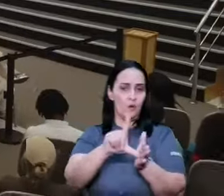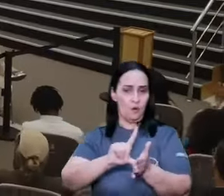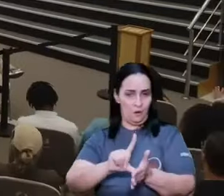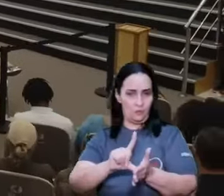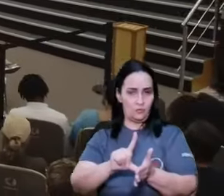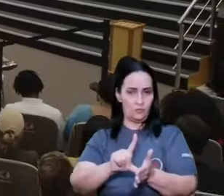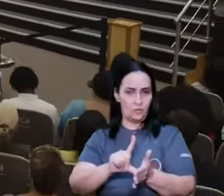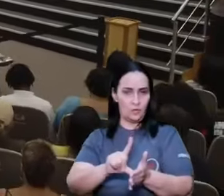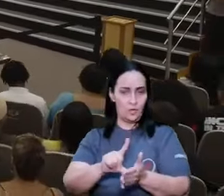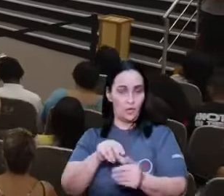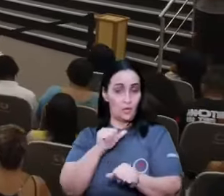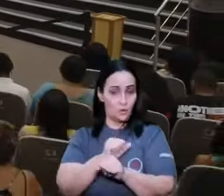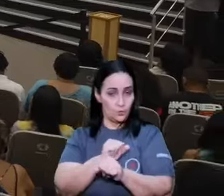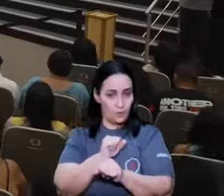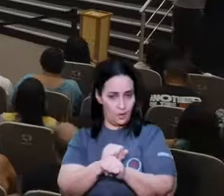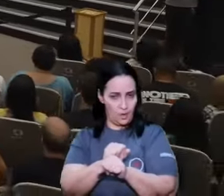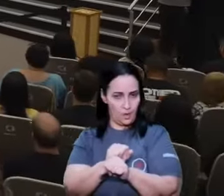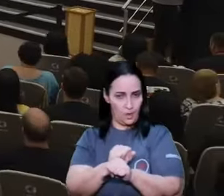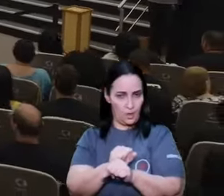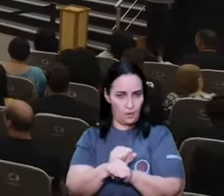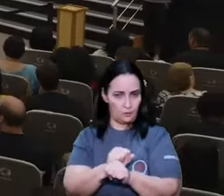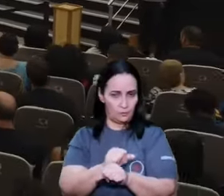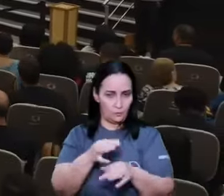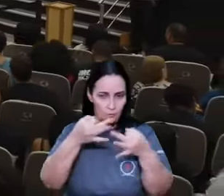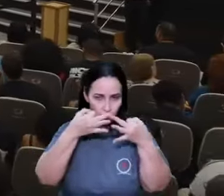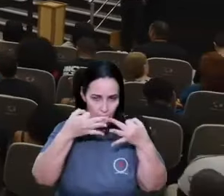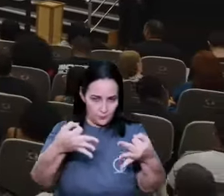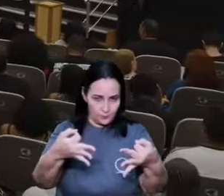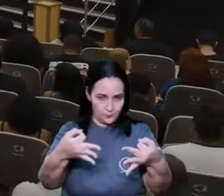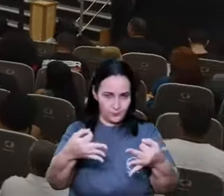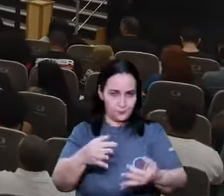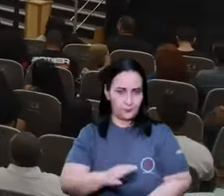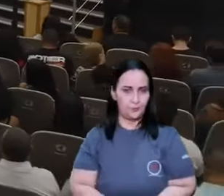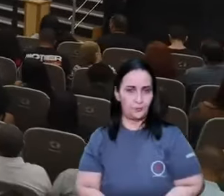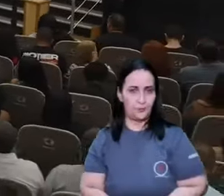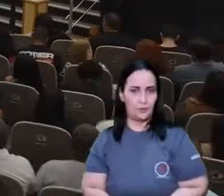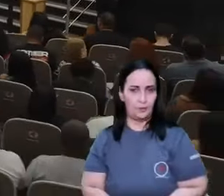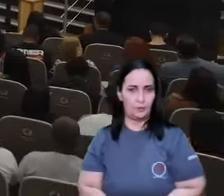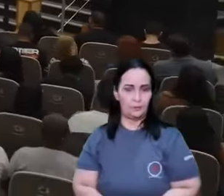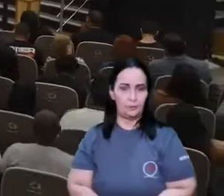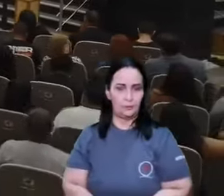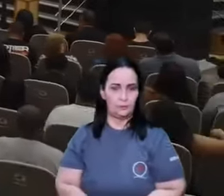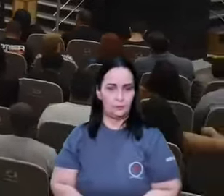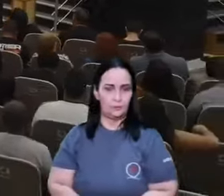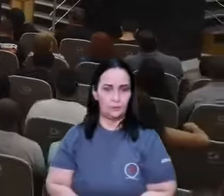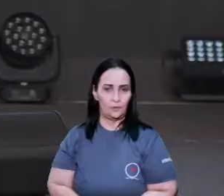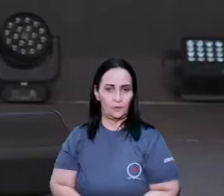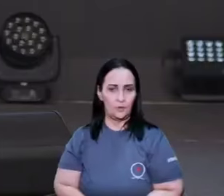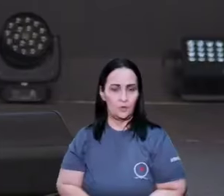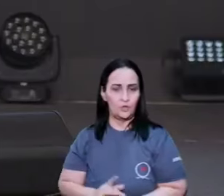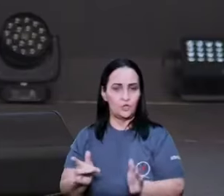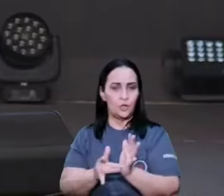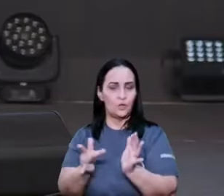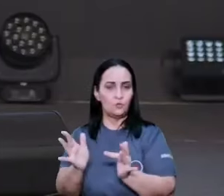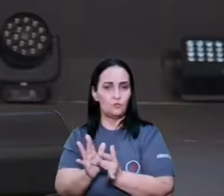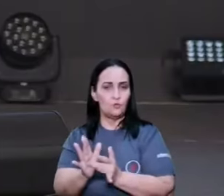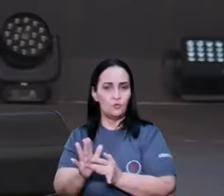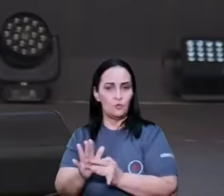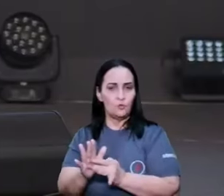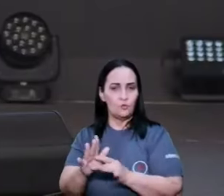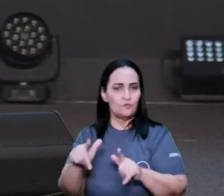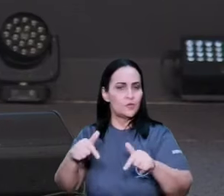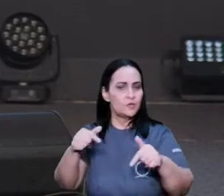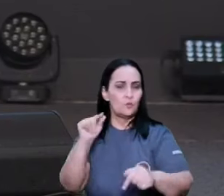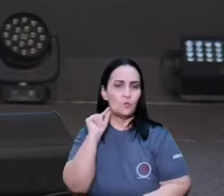a Deus agora só me ouça só me ouça a metodologia terapêutica com Jesus sabe o que que Jesus tá fazendo quando ele diz eu